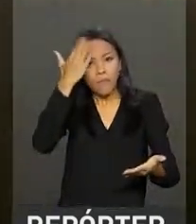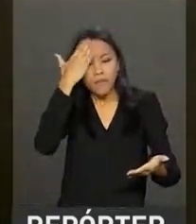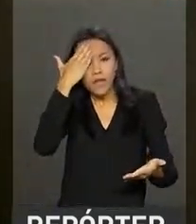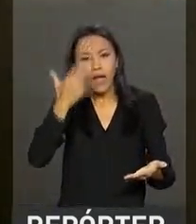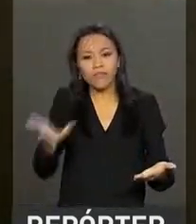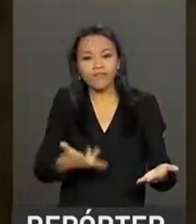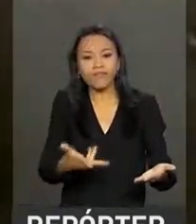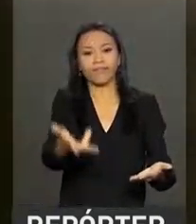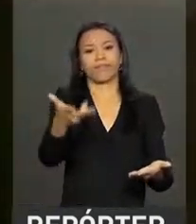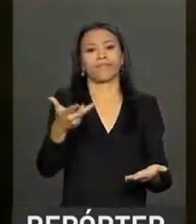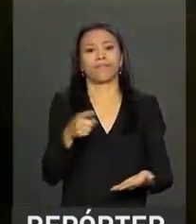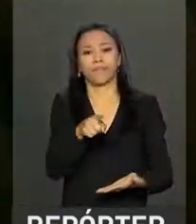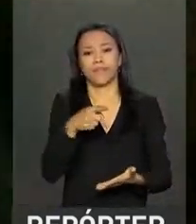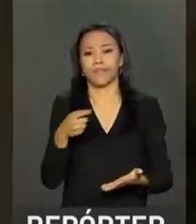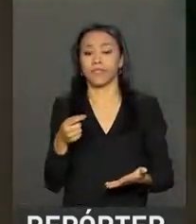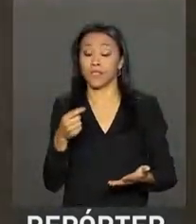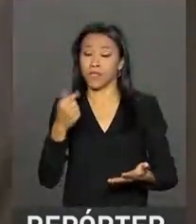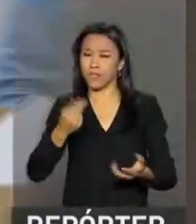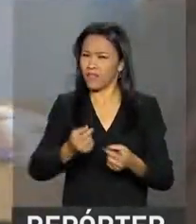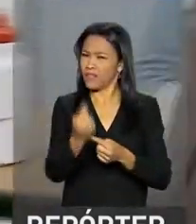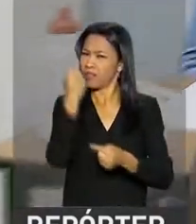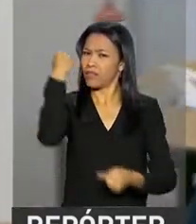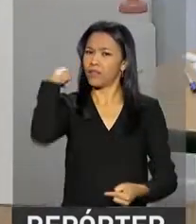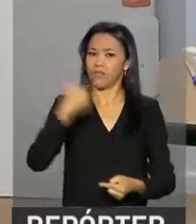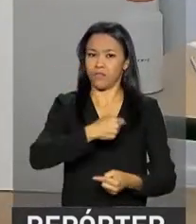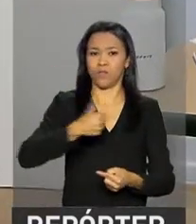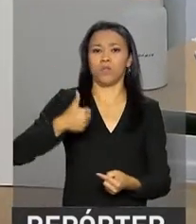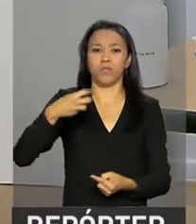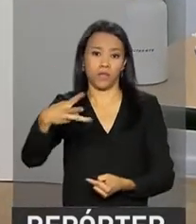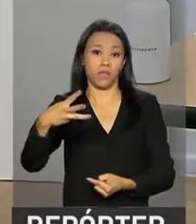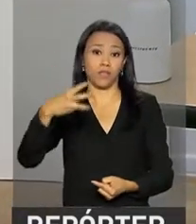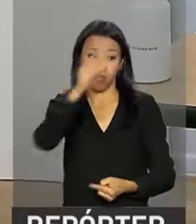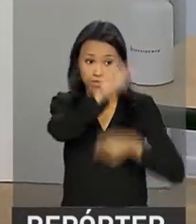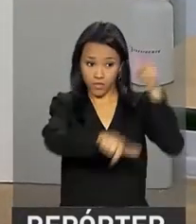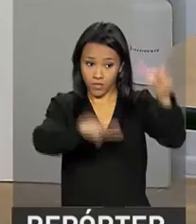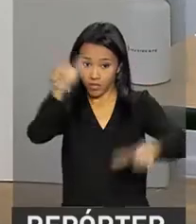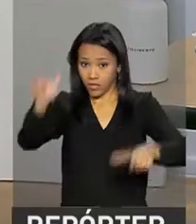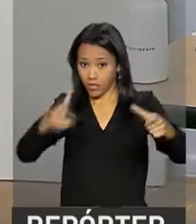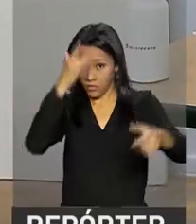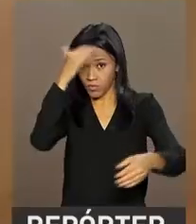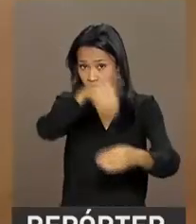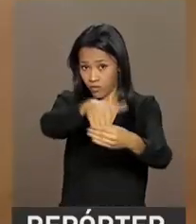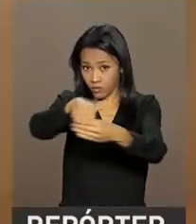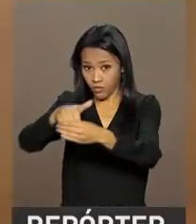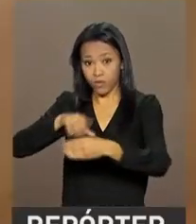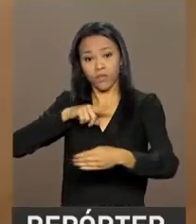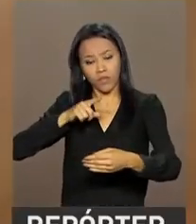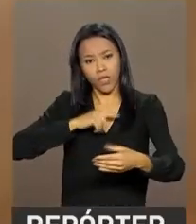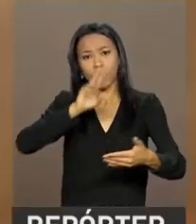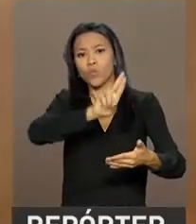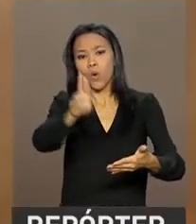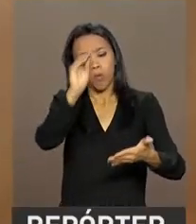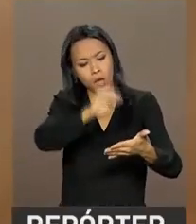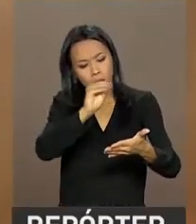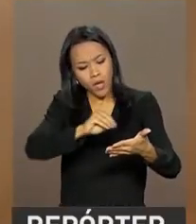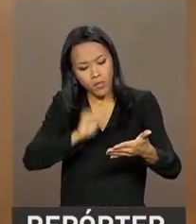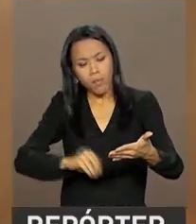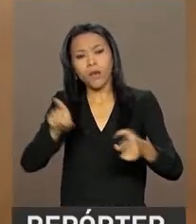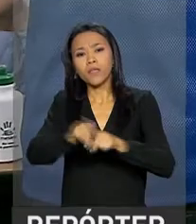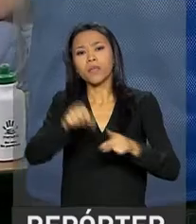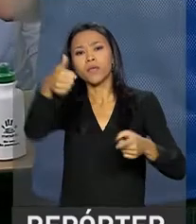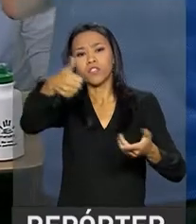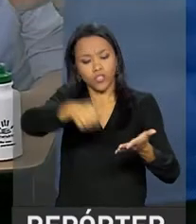a esse processo desde 2003 os eleitores brasileiros têm feito o recadastramento registrando suas digitais